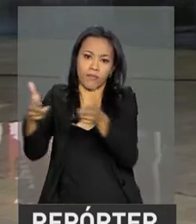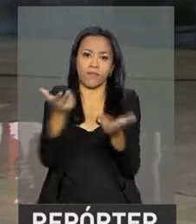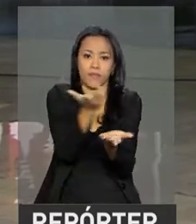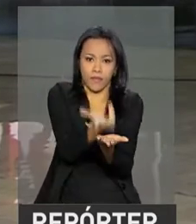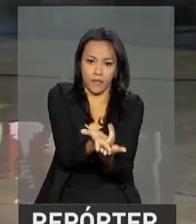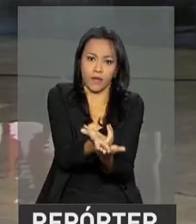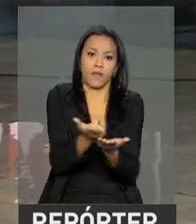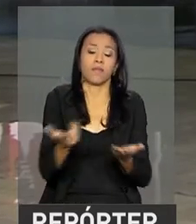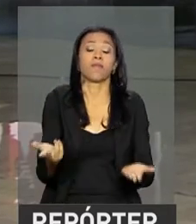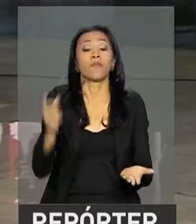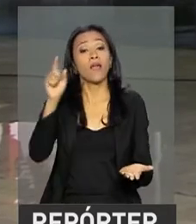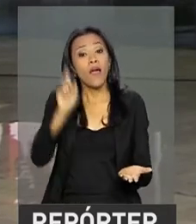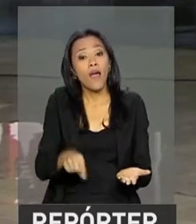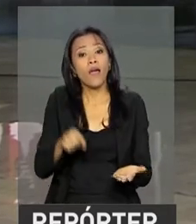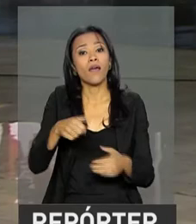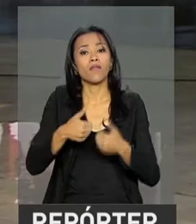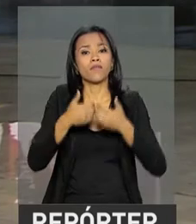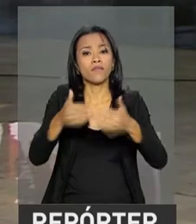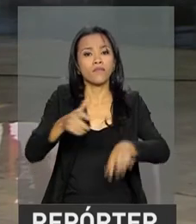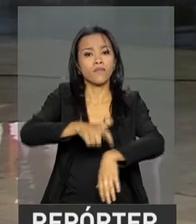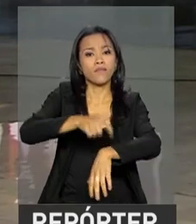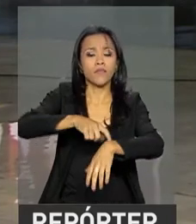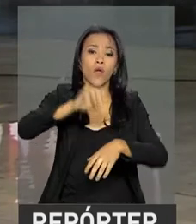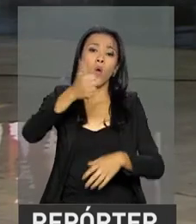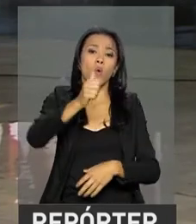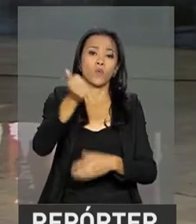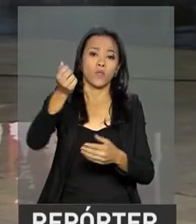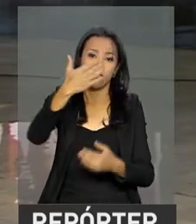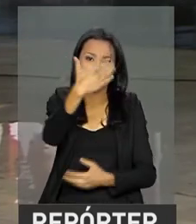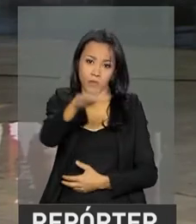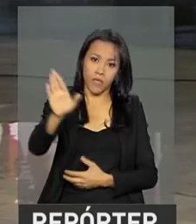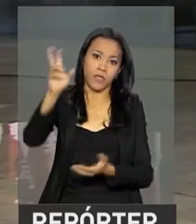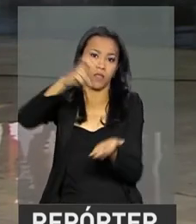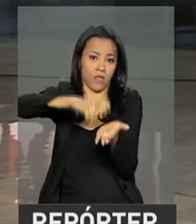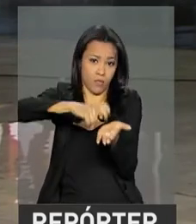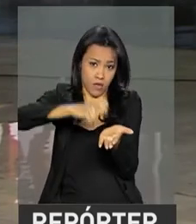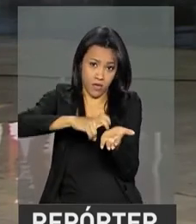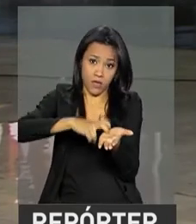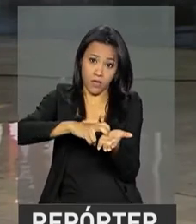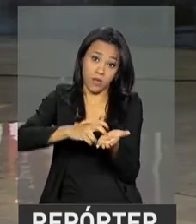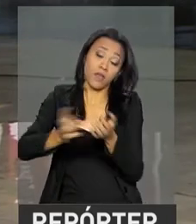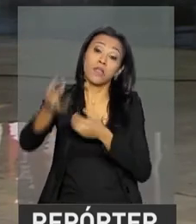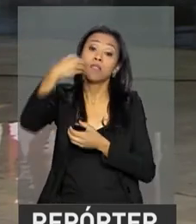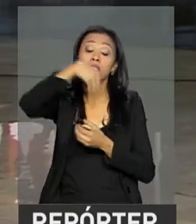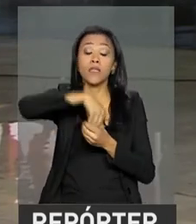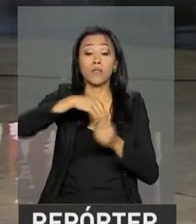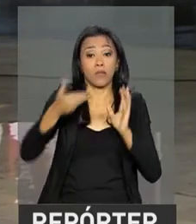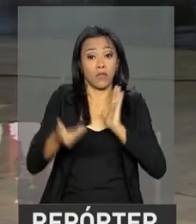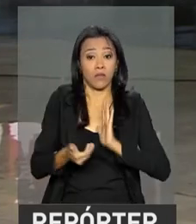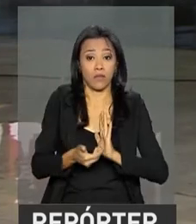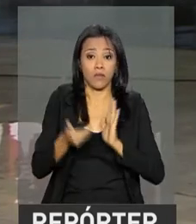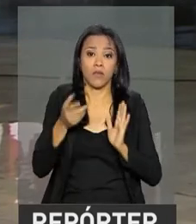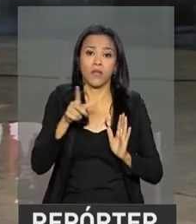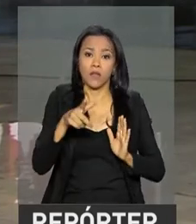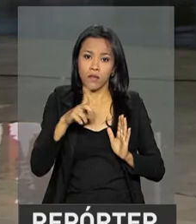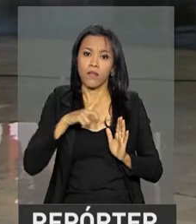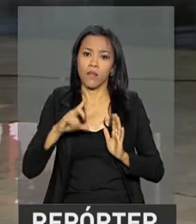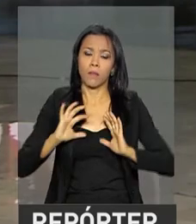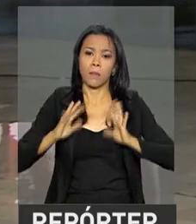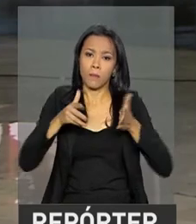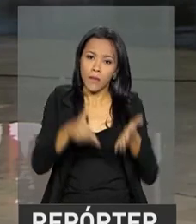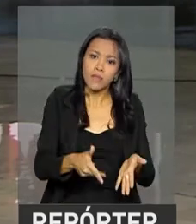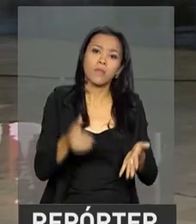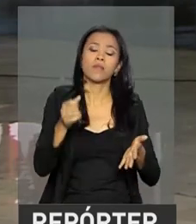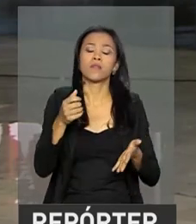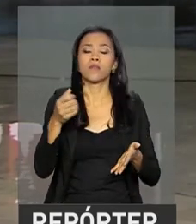Santas Casas será às 11h30 da manhã, lá no Salão Nobre da Câmara dos Deputados, com a participação,